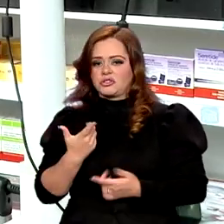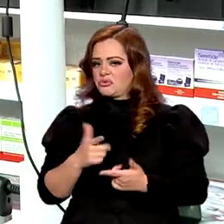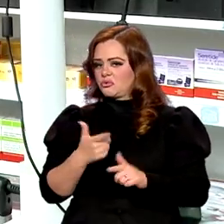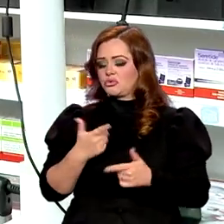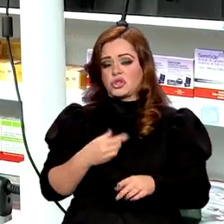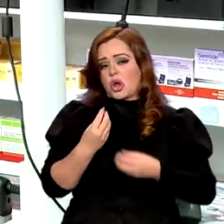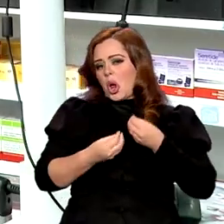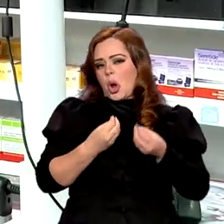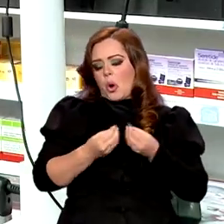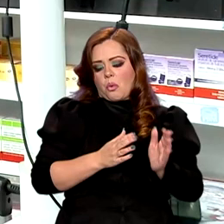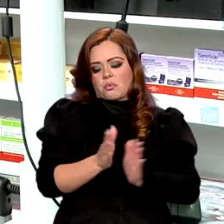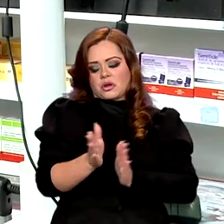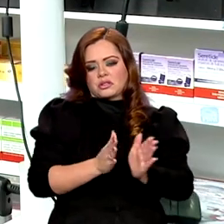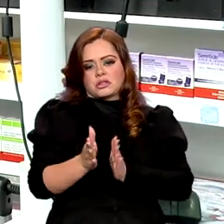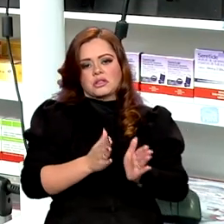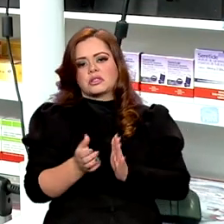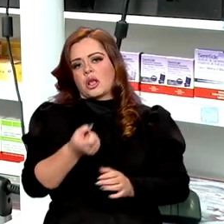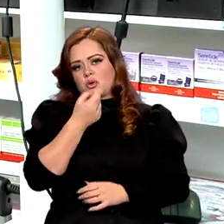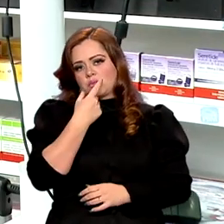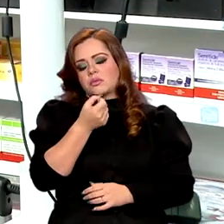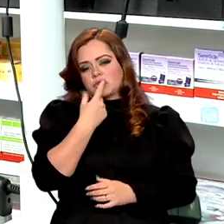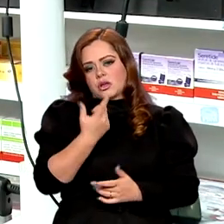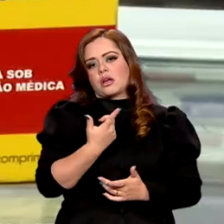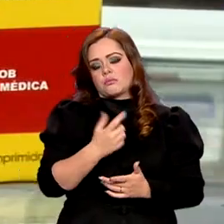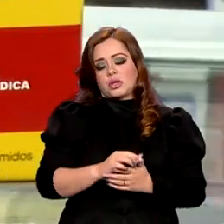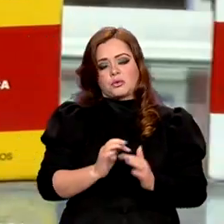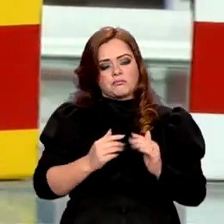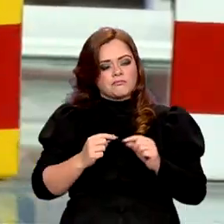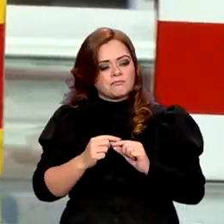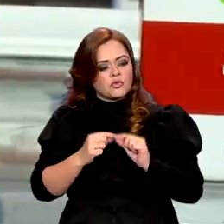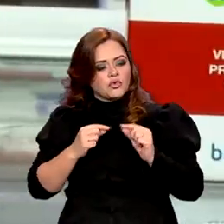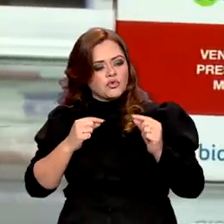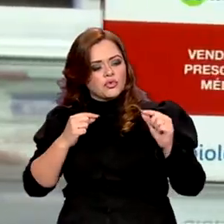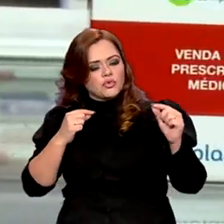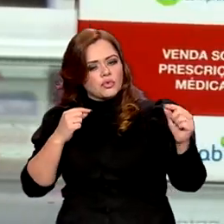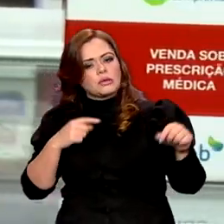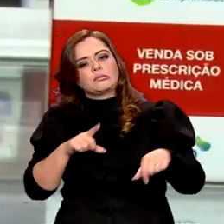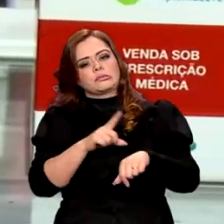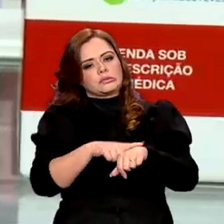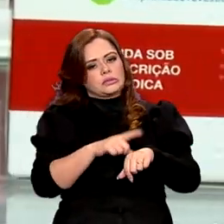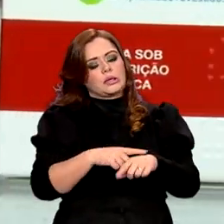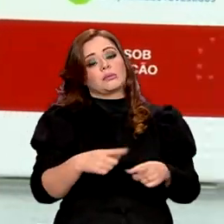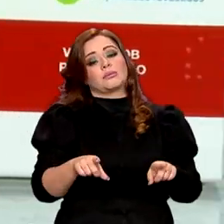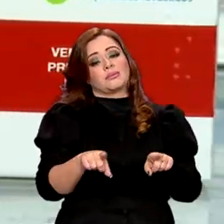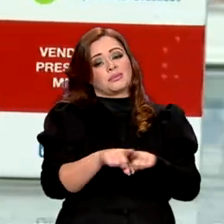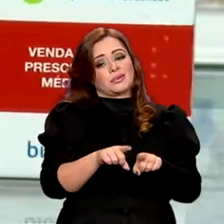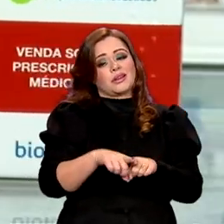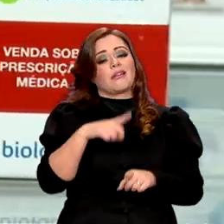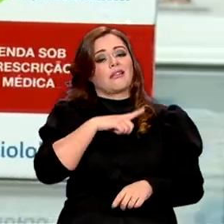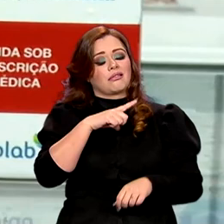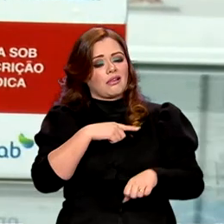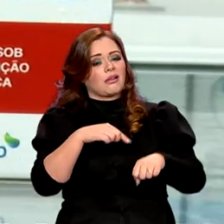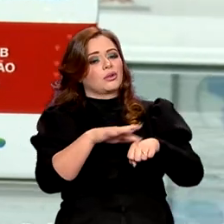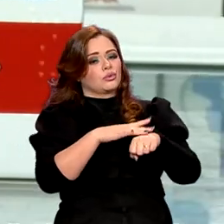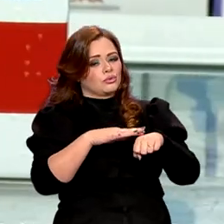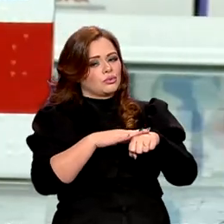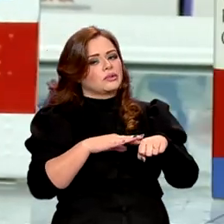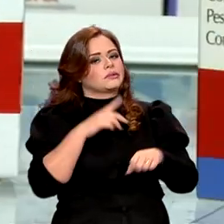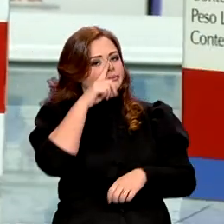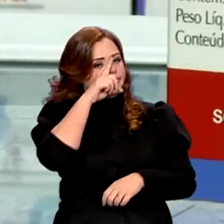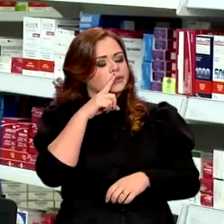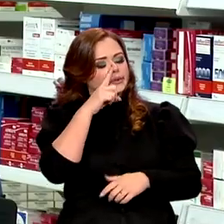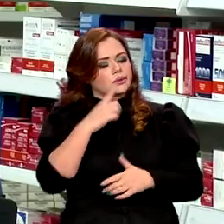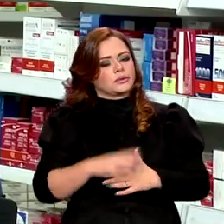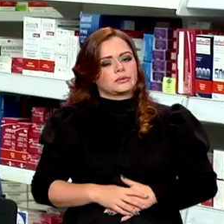eles não tinham como realizar os tratamentos a longo prazo de patologias que são crônicas, né? Então você tem que tomar o medicamento